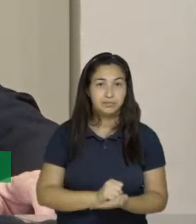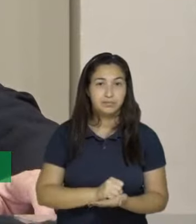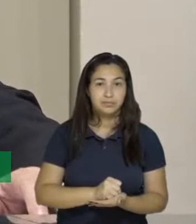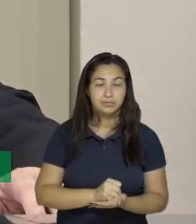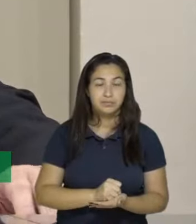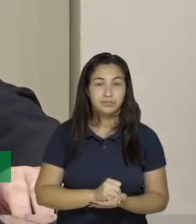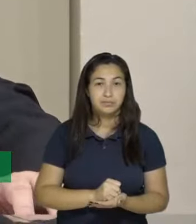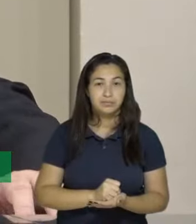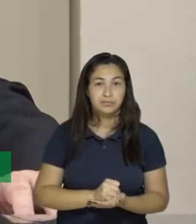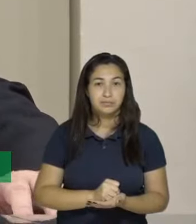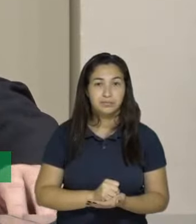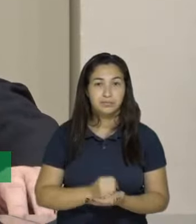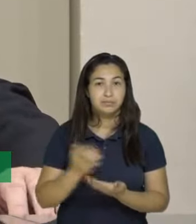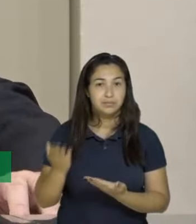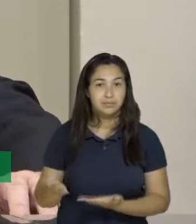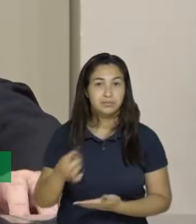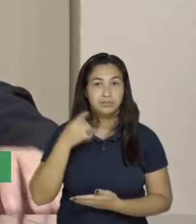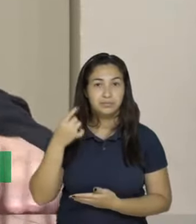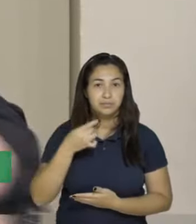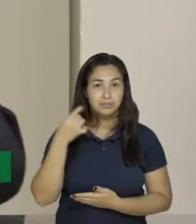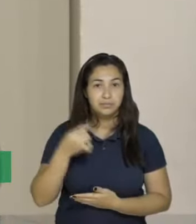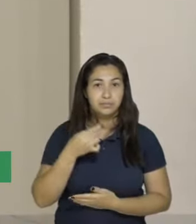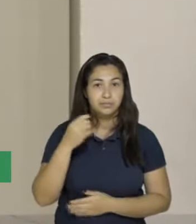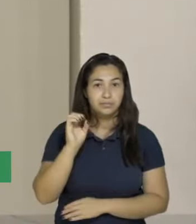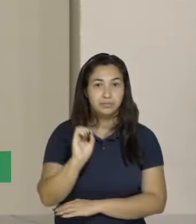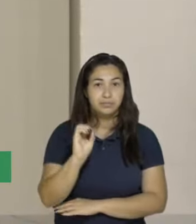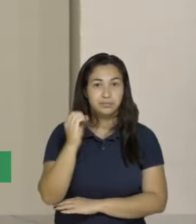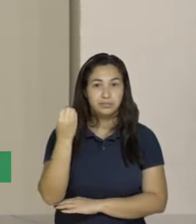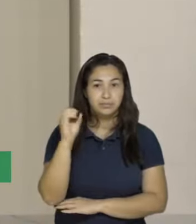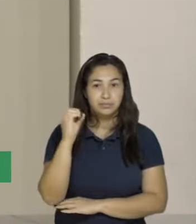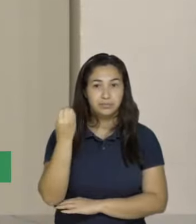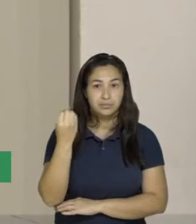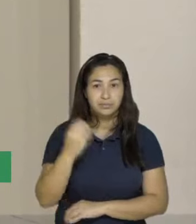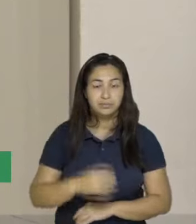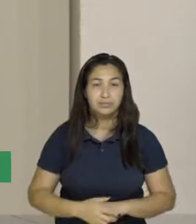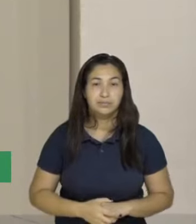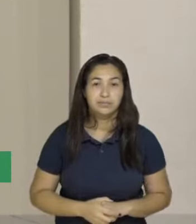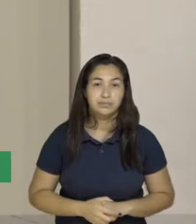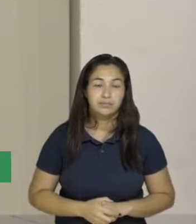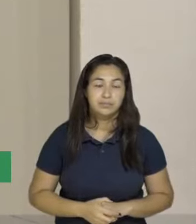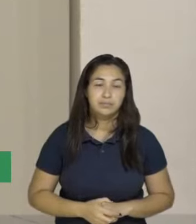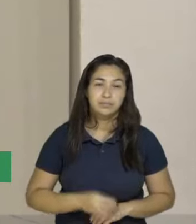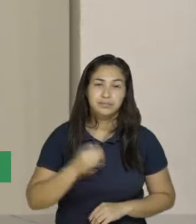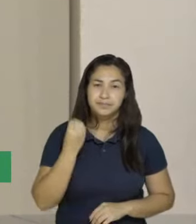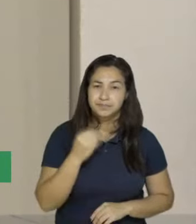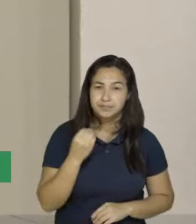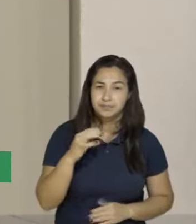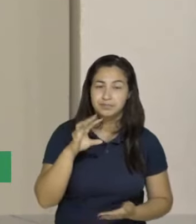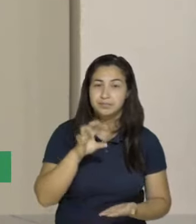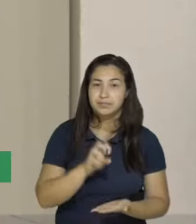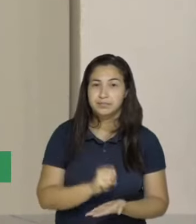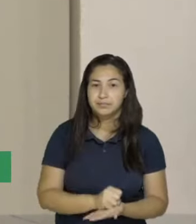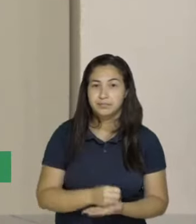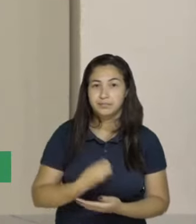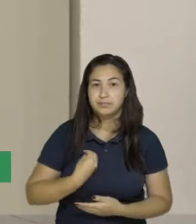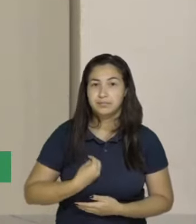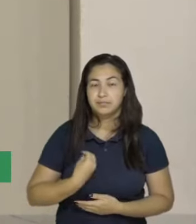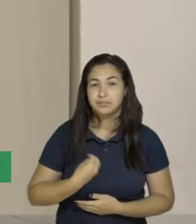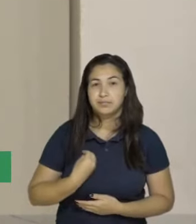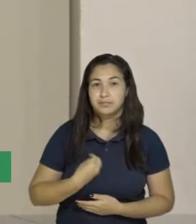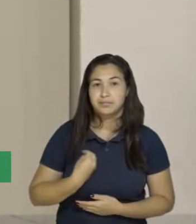falar o colega deputado Oscar Gutz. Queria aproveitar para registrar a